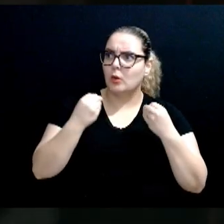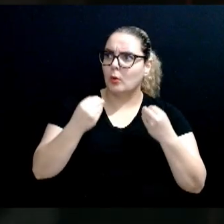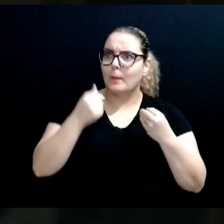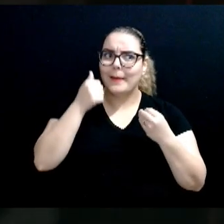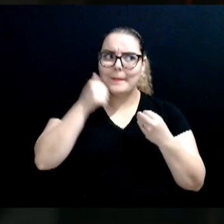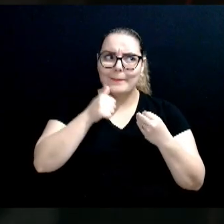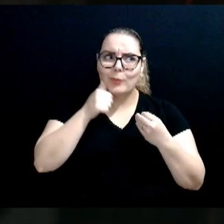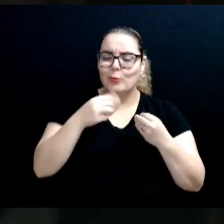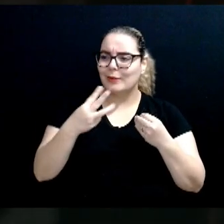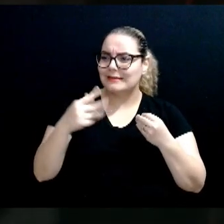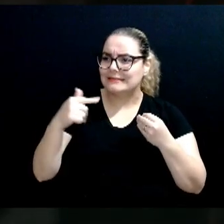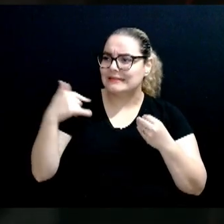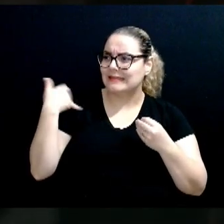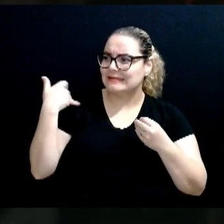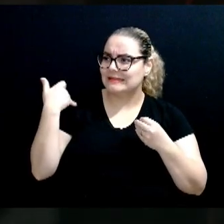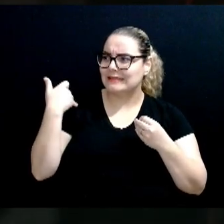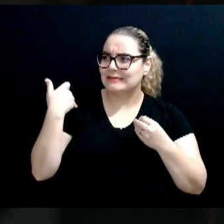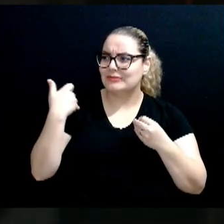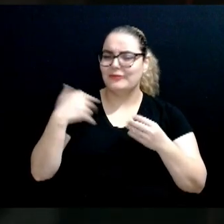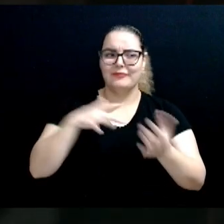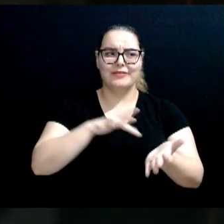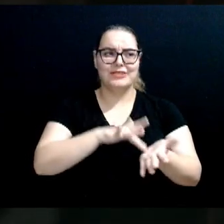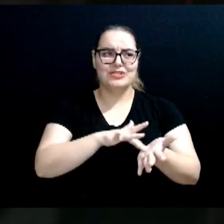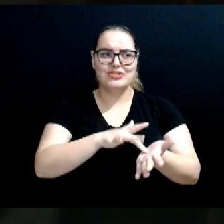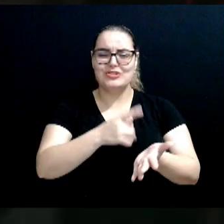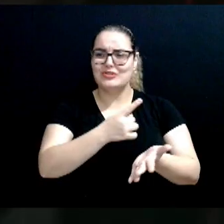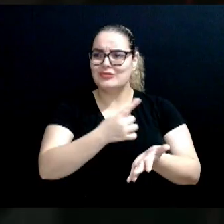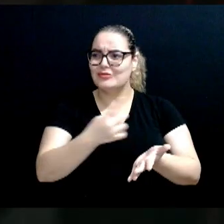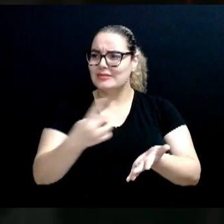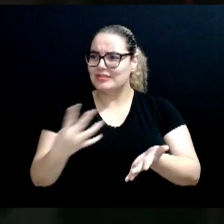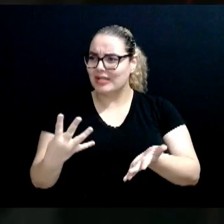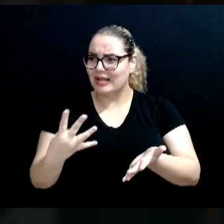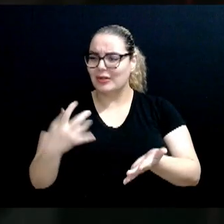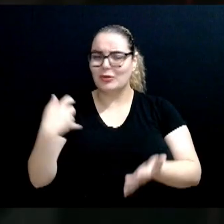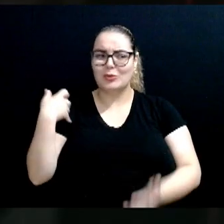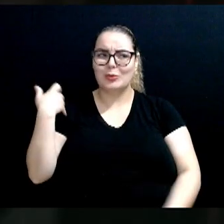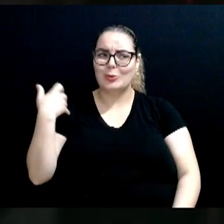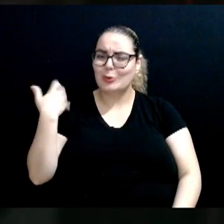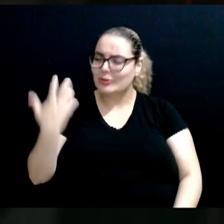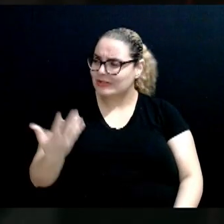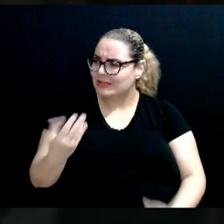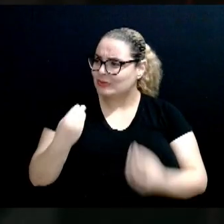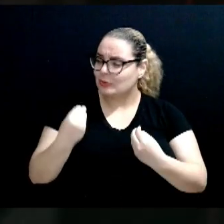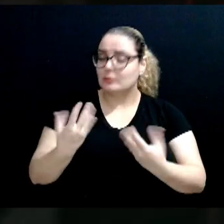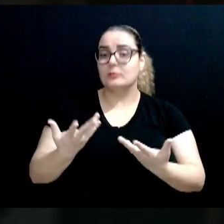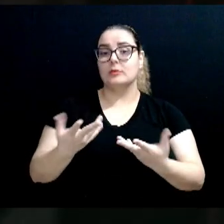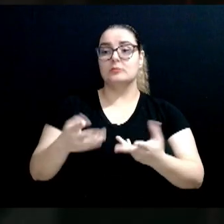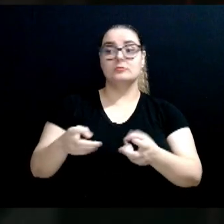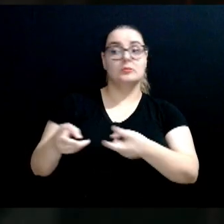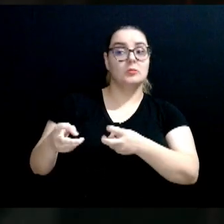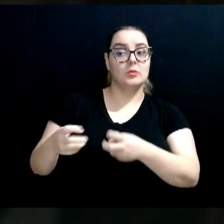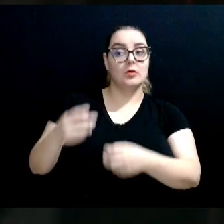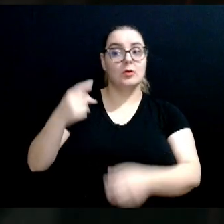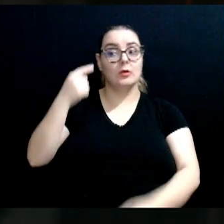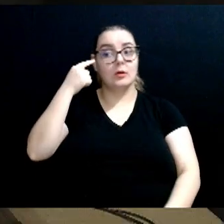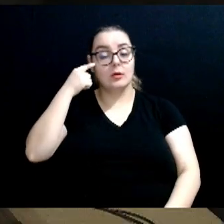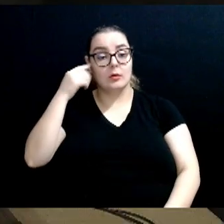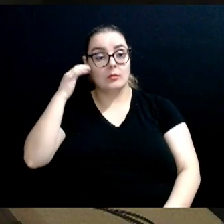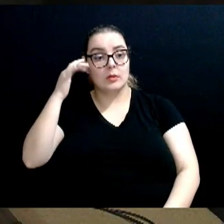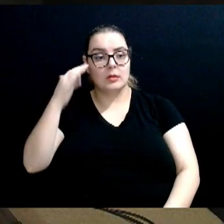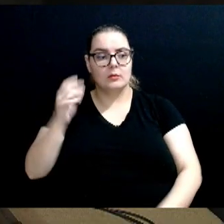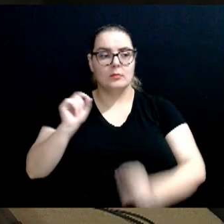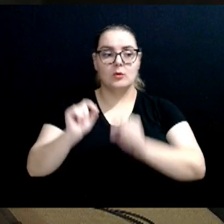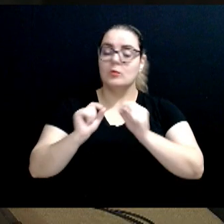precisa entender o ponto de vista da saúde mental, né? Então, para você, Sinara, o que mais chama a atenção nessa